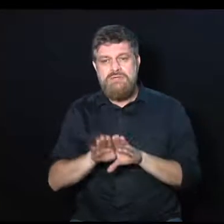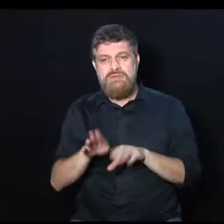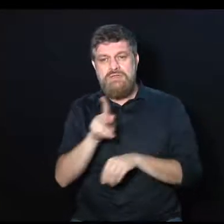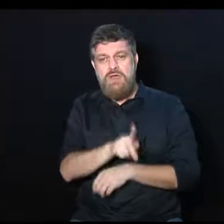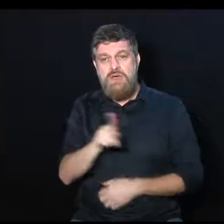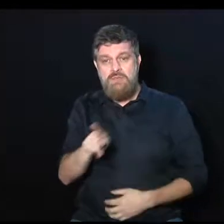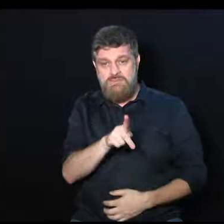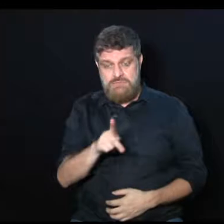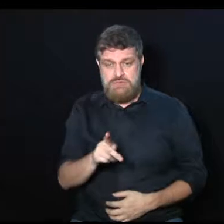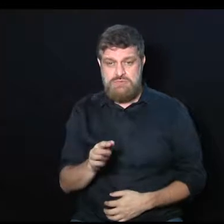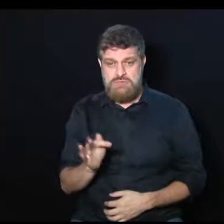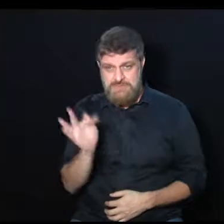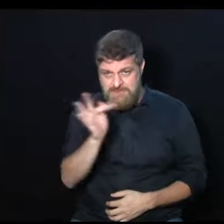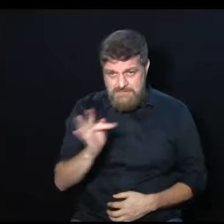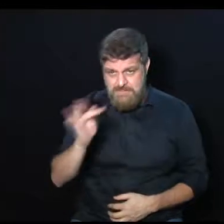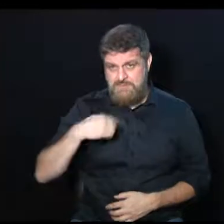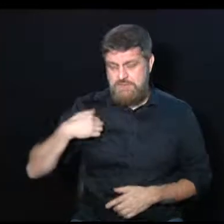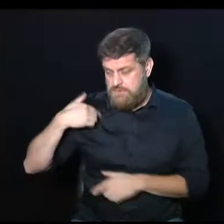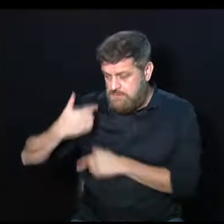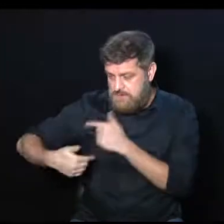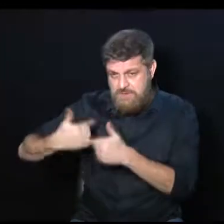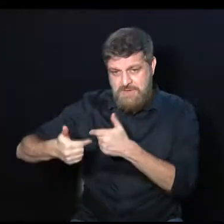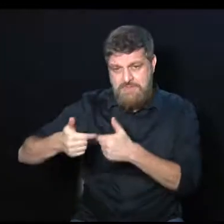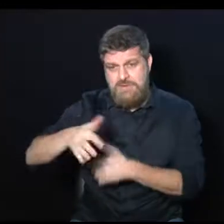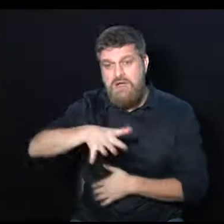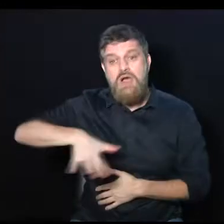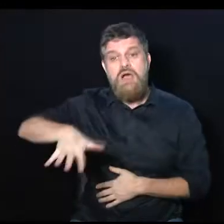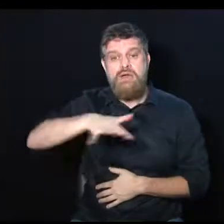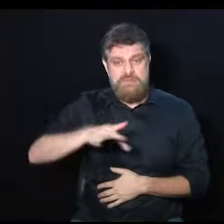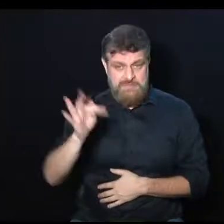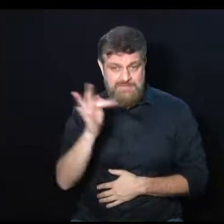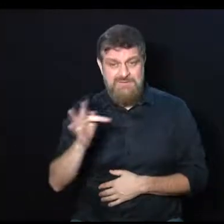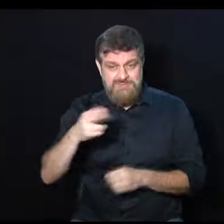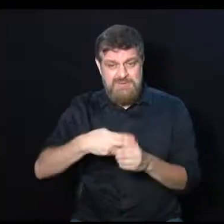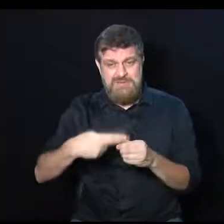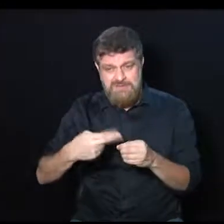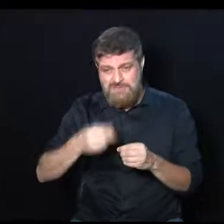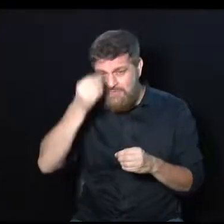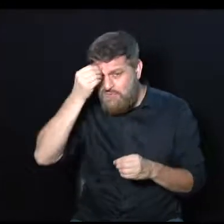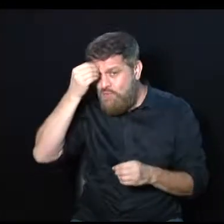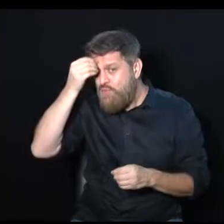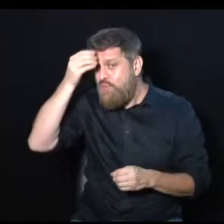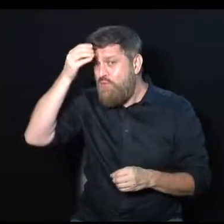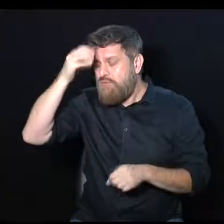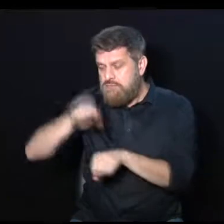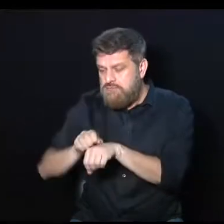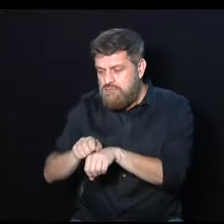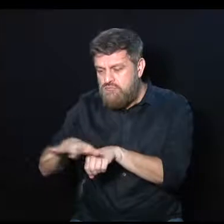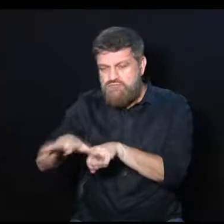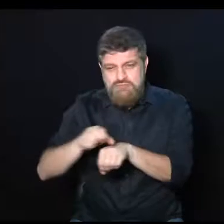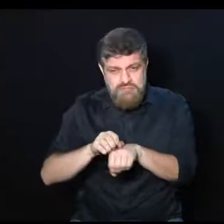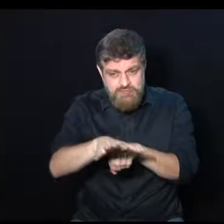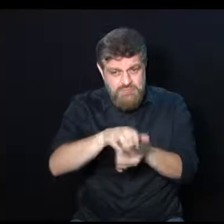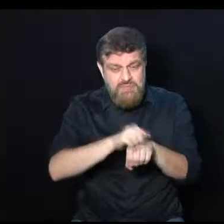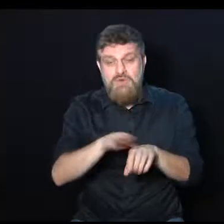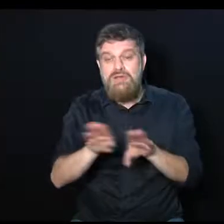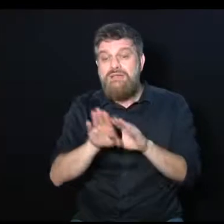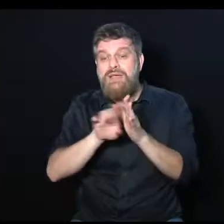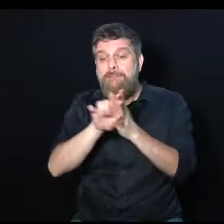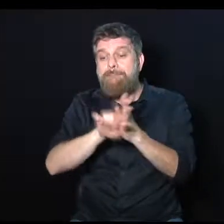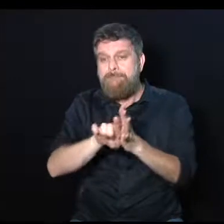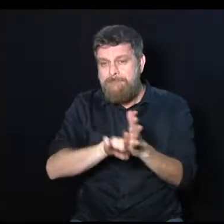professores da universidade, trabalhamos numa universidade, produzimos conhecimento, Então, também gerou várias pesquisas com a